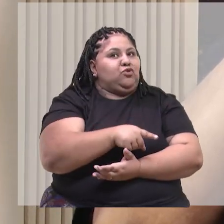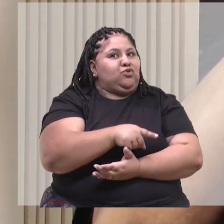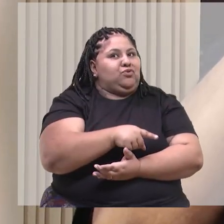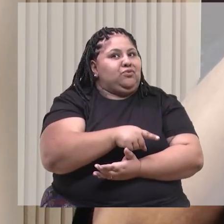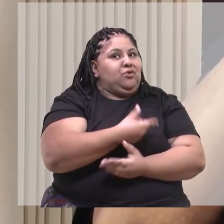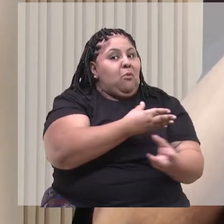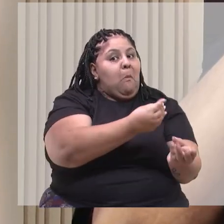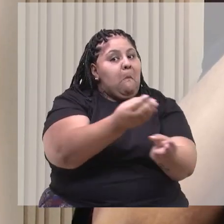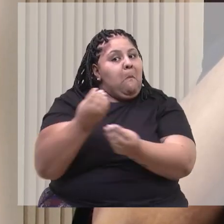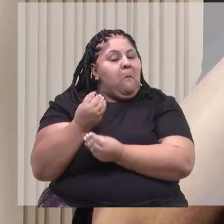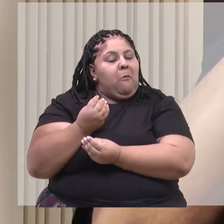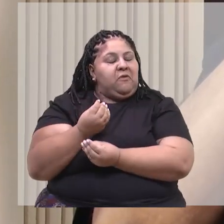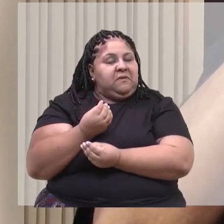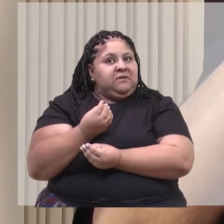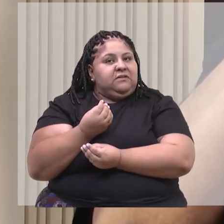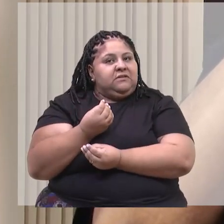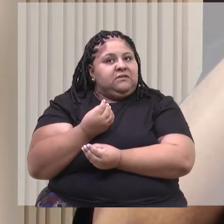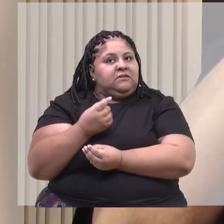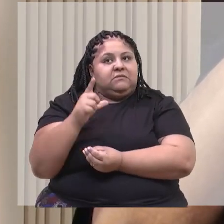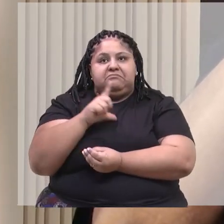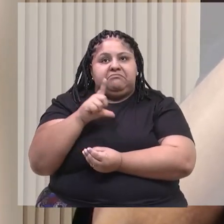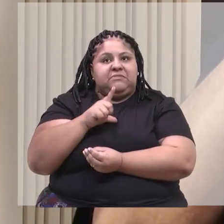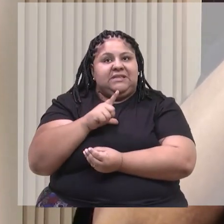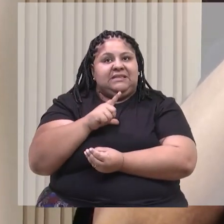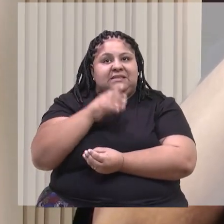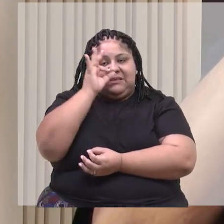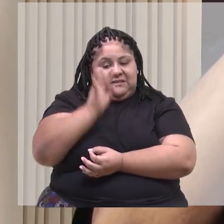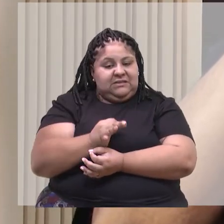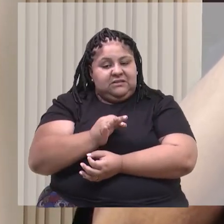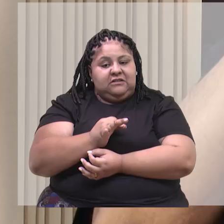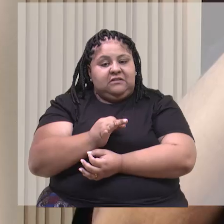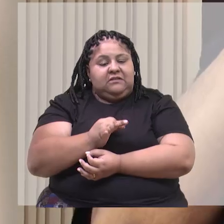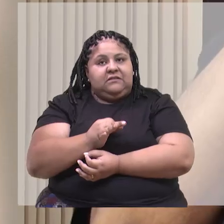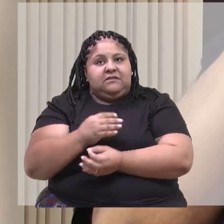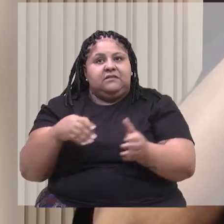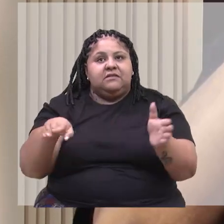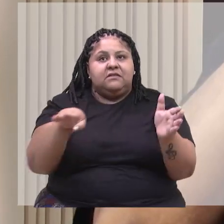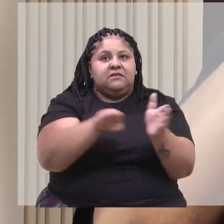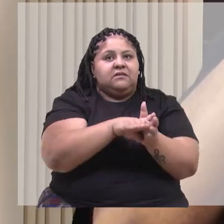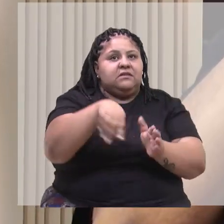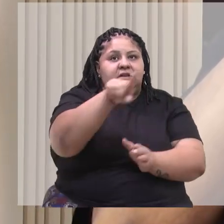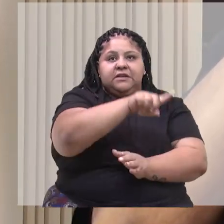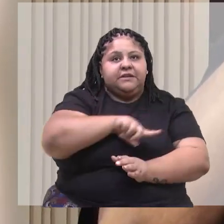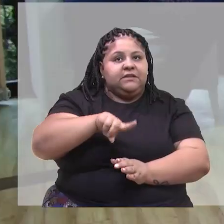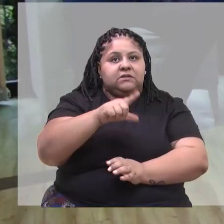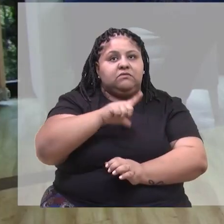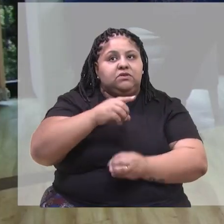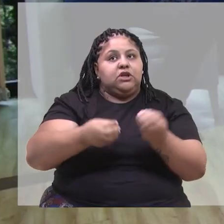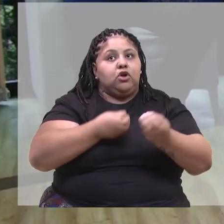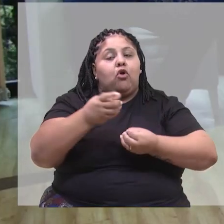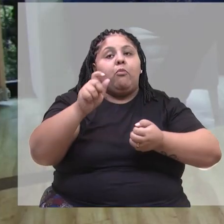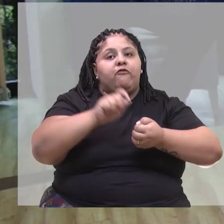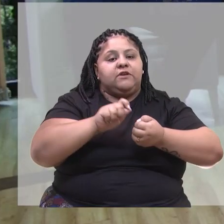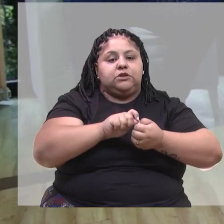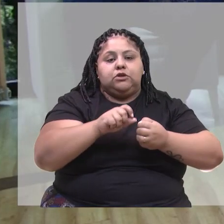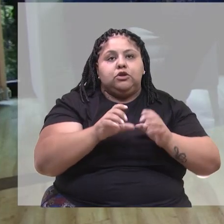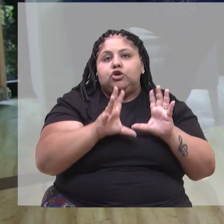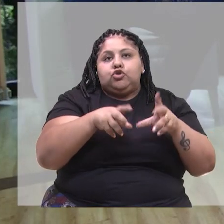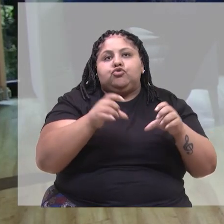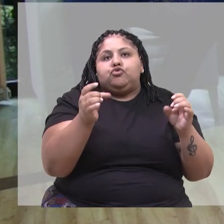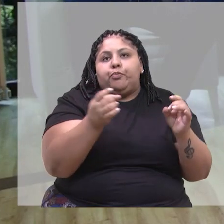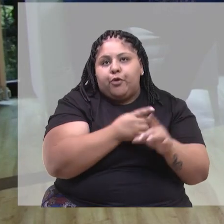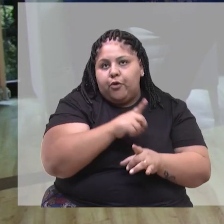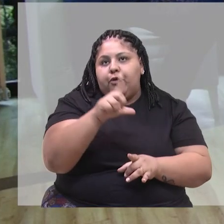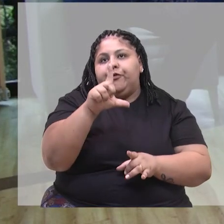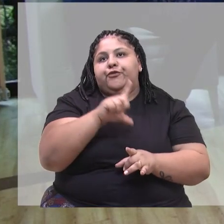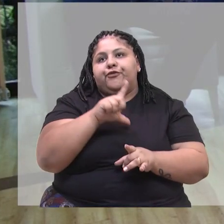várias vezes, porque na medida não compensava. Aí cheguemos a um dominador que não adiantava mais, já estava tudo pronto,